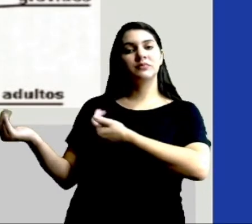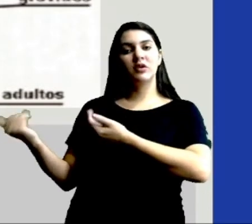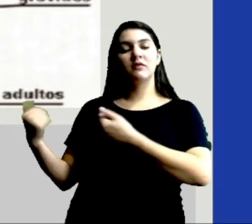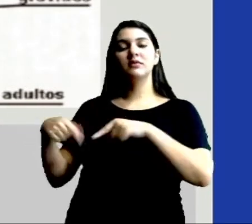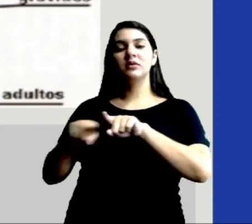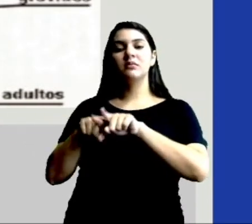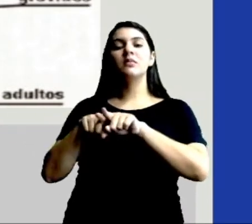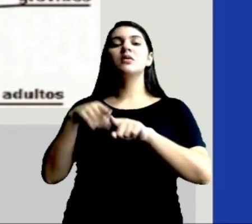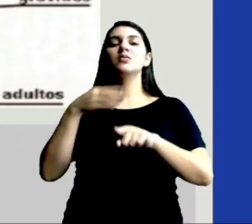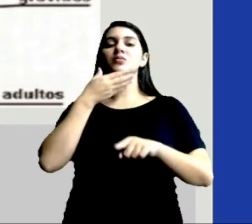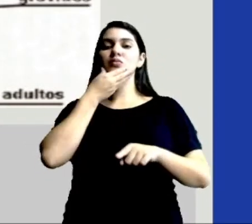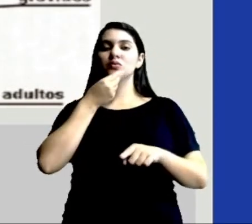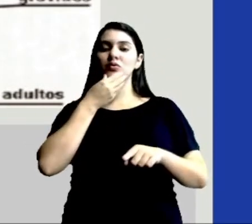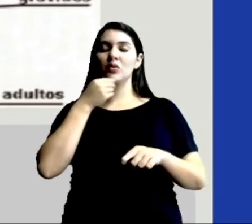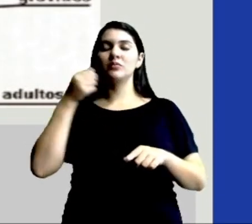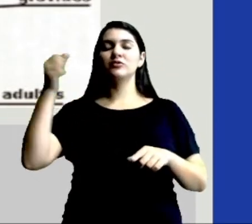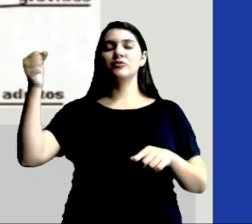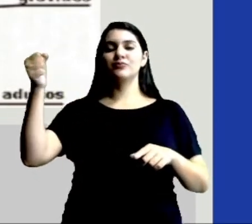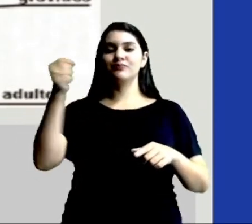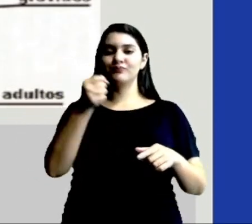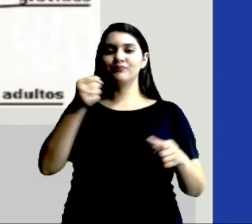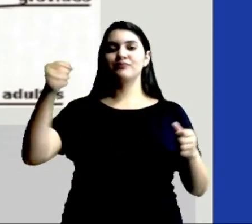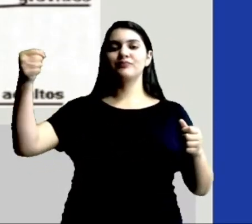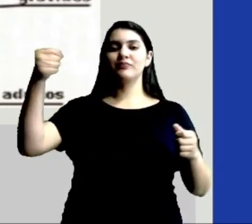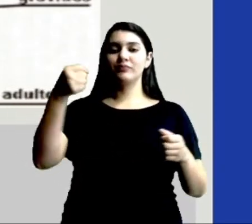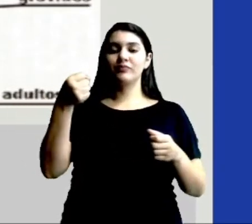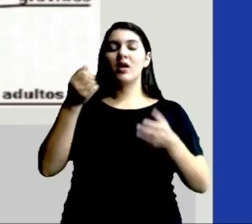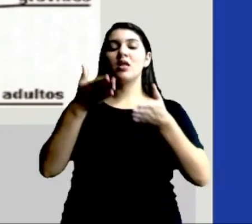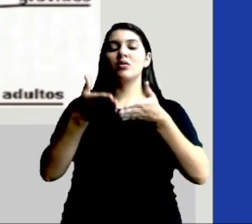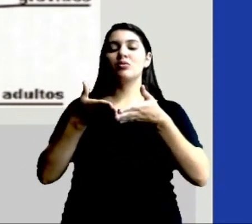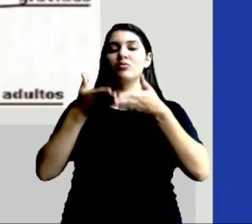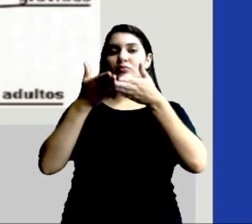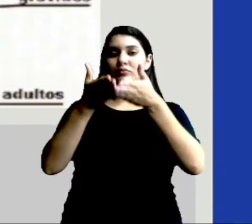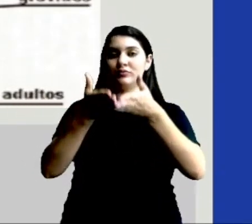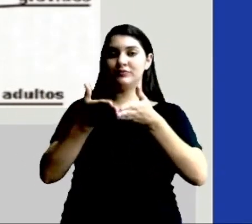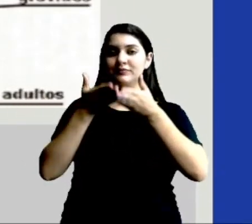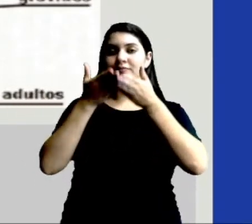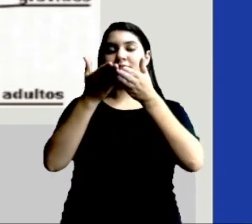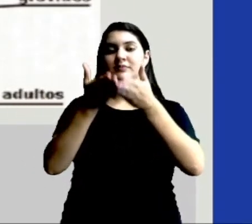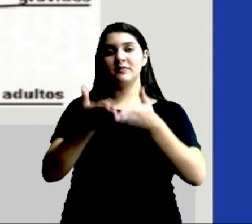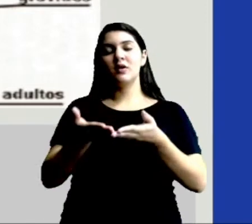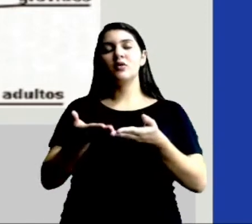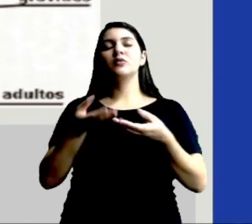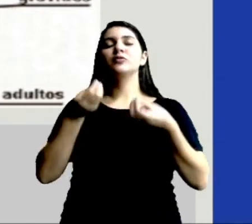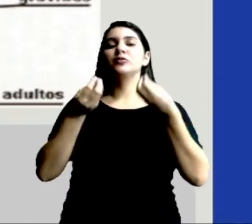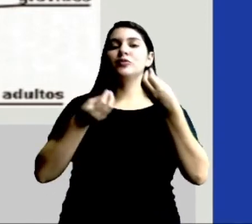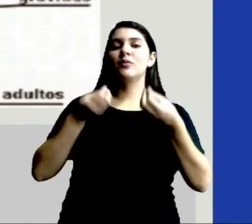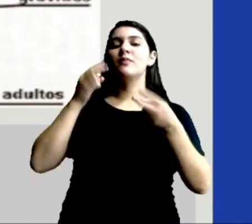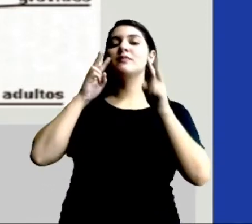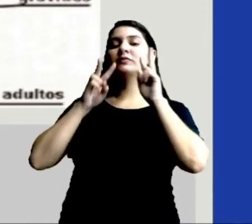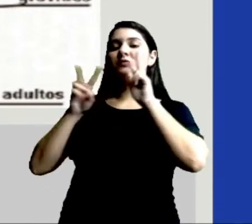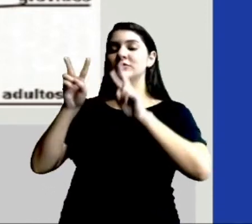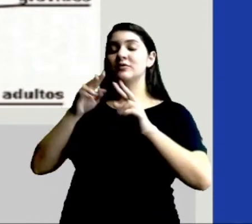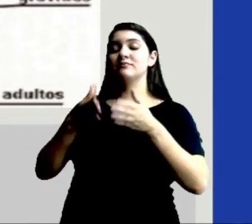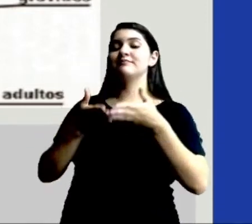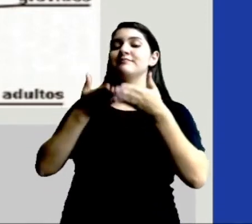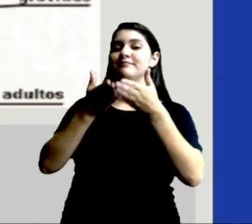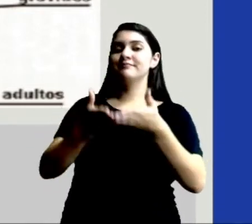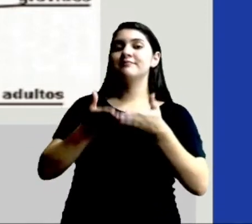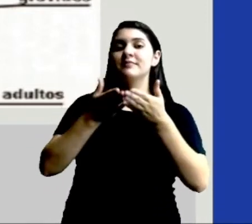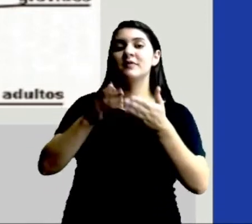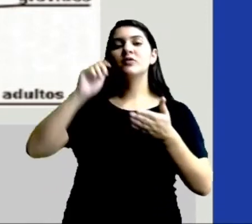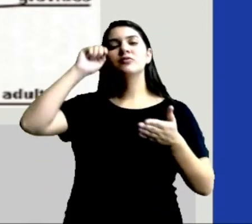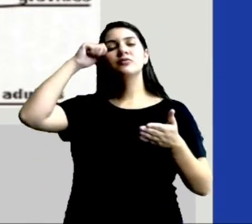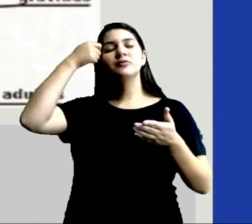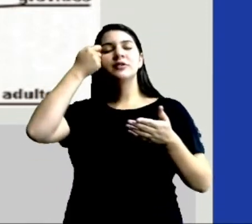Eles eram trazidos dessa forma, tá, pelos navios, como a gente viu, que são os navios negreiros, tá? Por